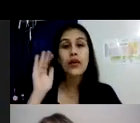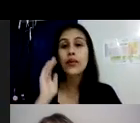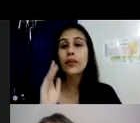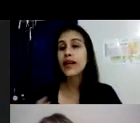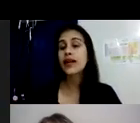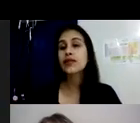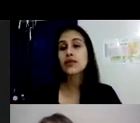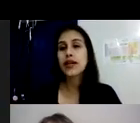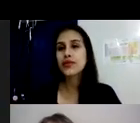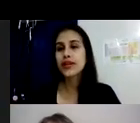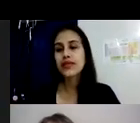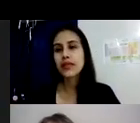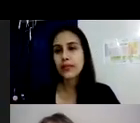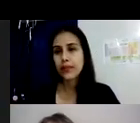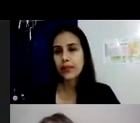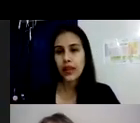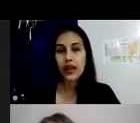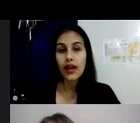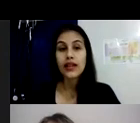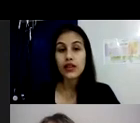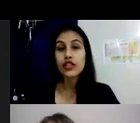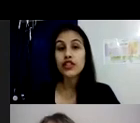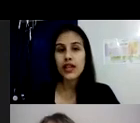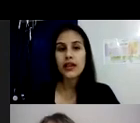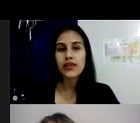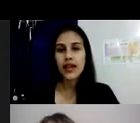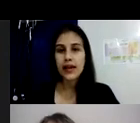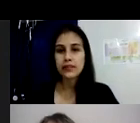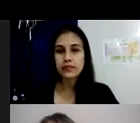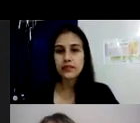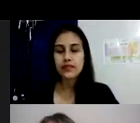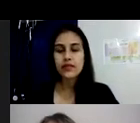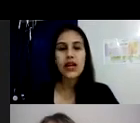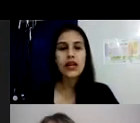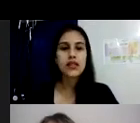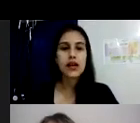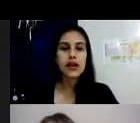que vão acompanhar eles o resto da vida. Então a gente tem que evitar